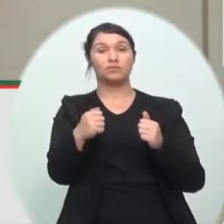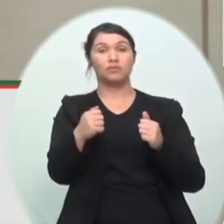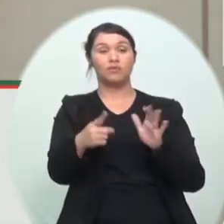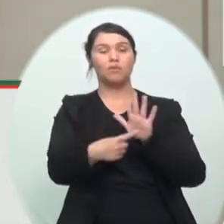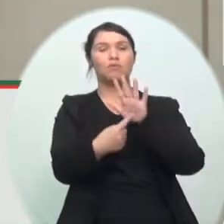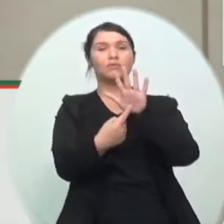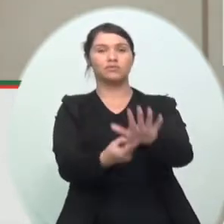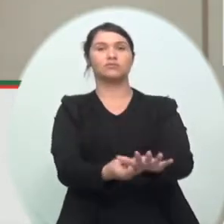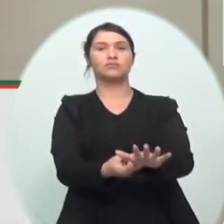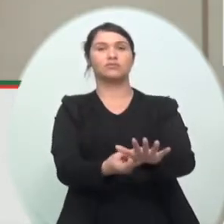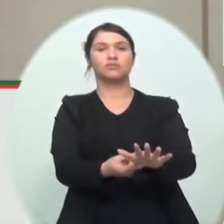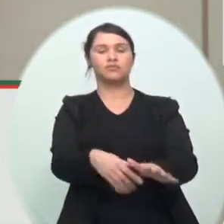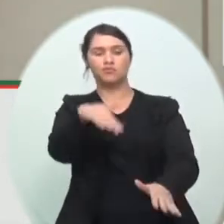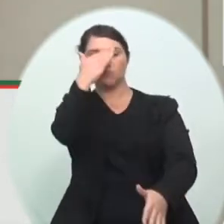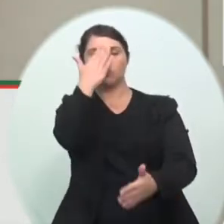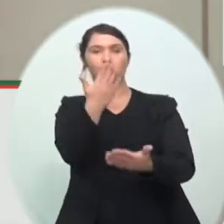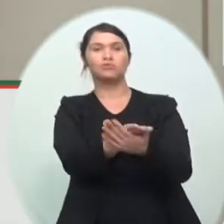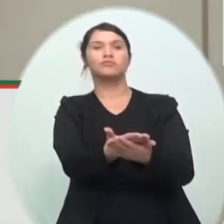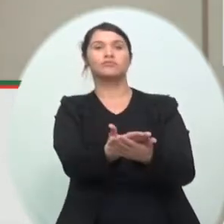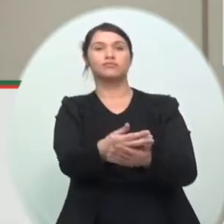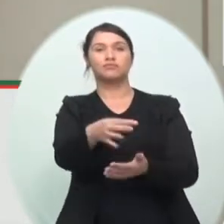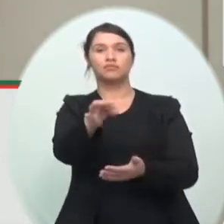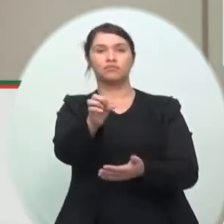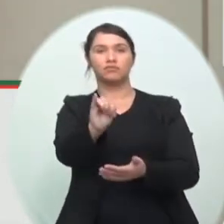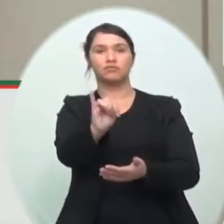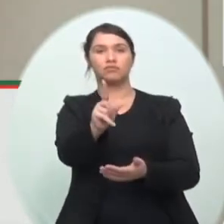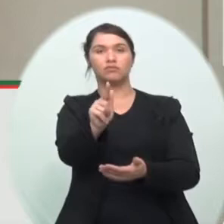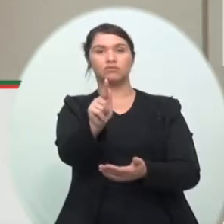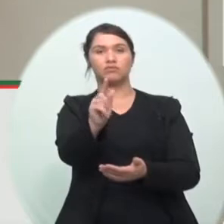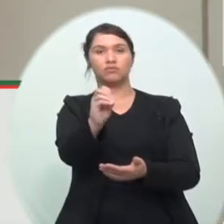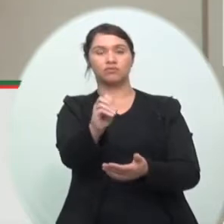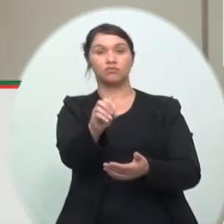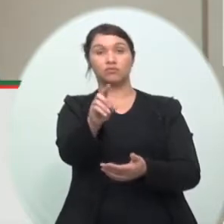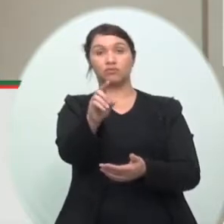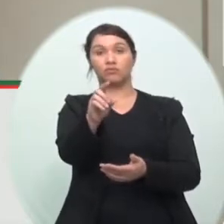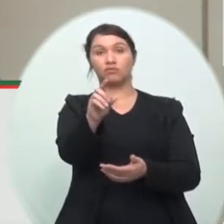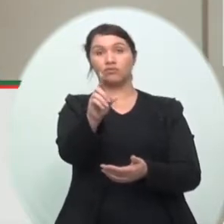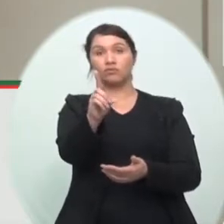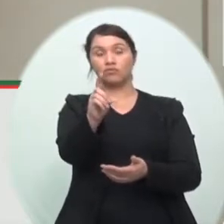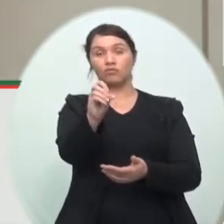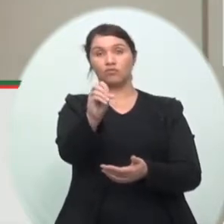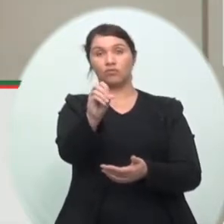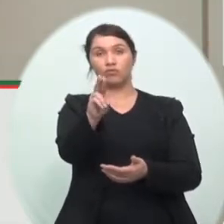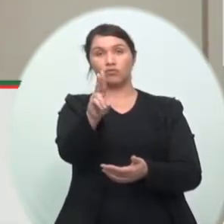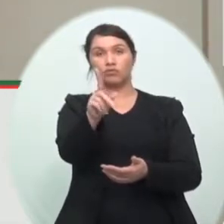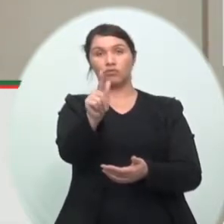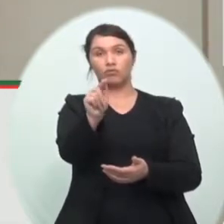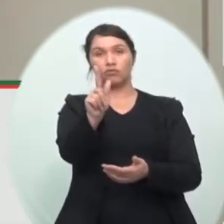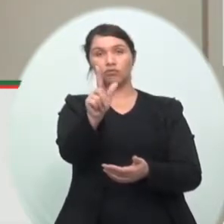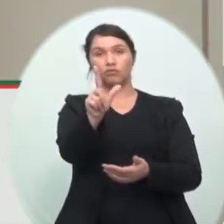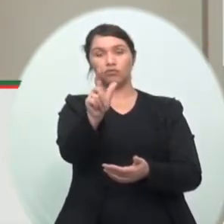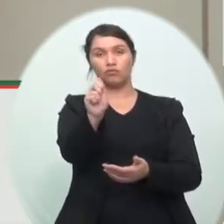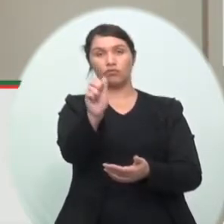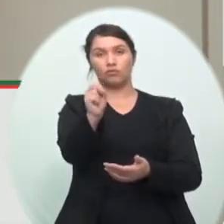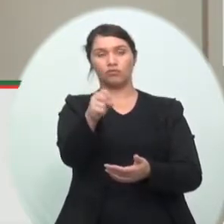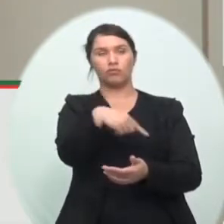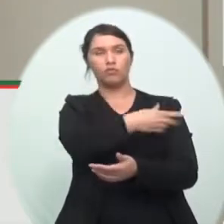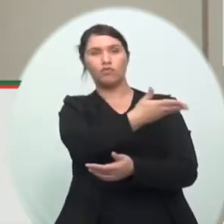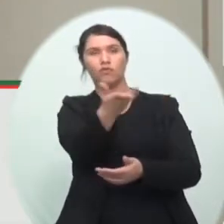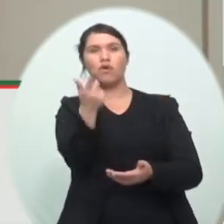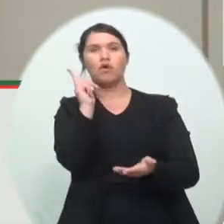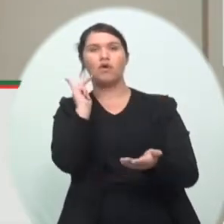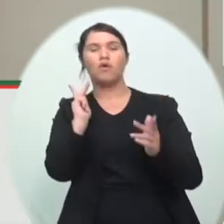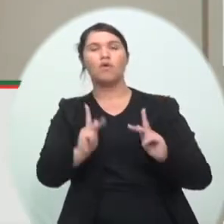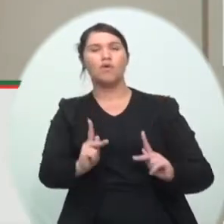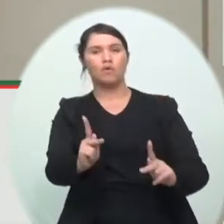nisso, acredito nessa palavra, sabe, Tiago? Douglas. Que vocês continuem sendo relevantes nessa cidade, que vocês continuem fazendo